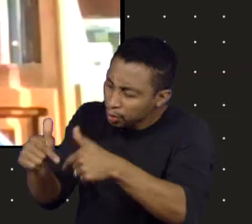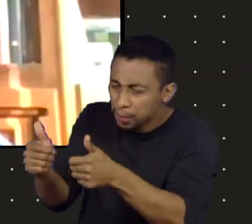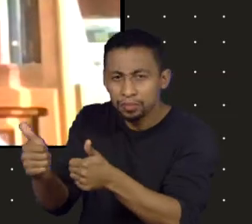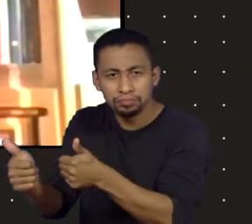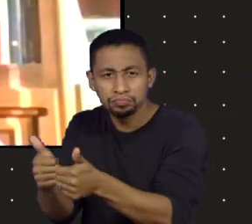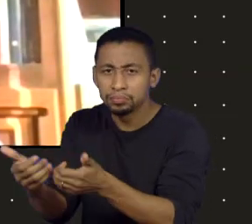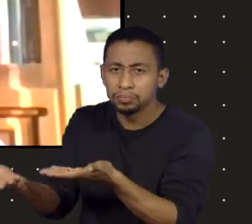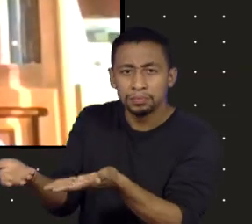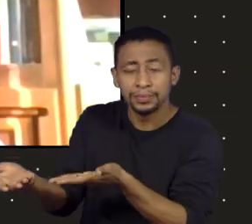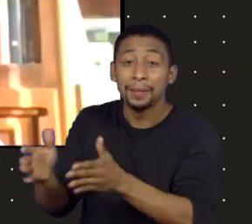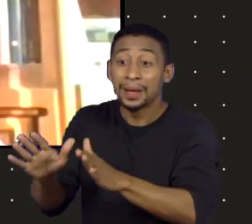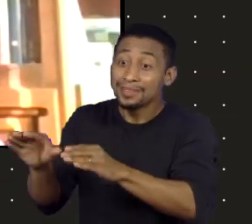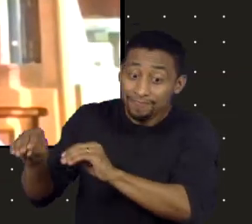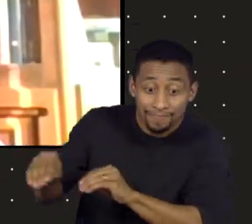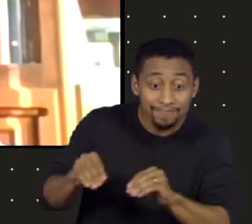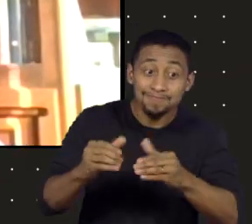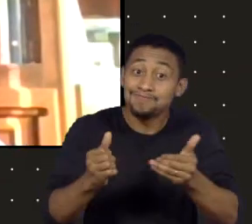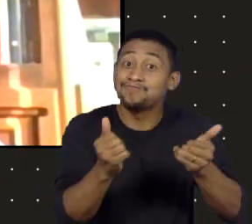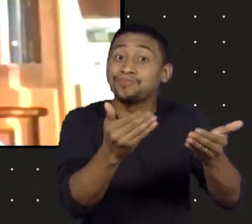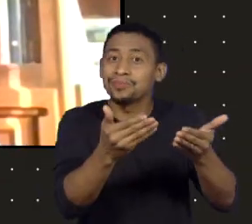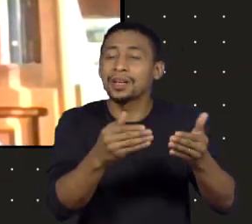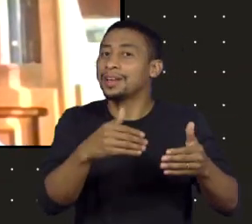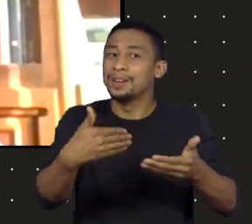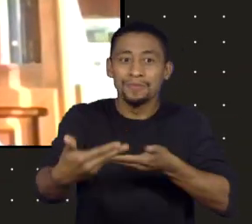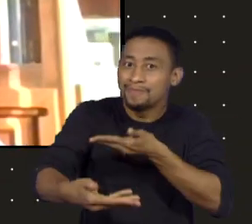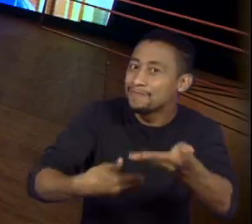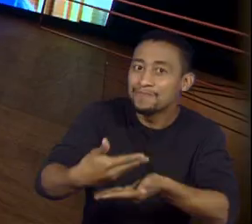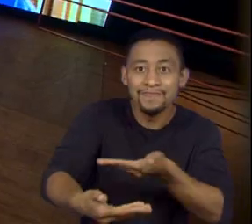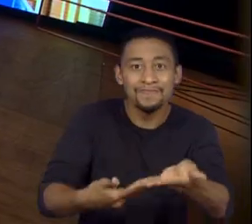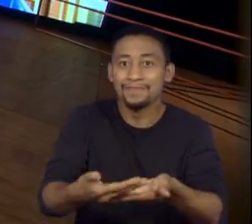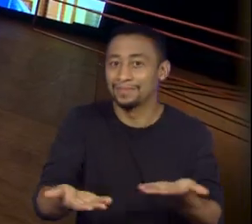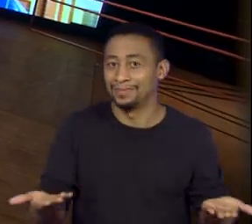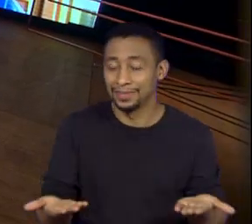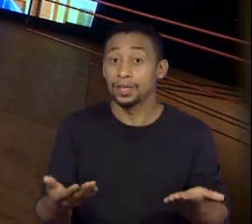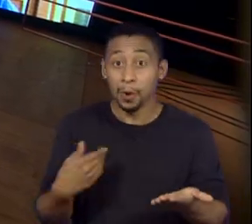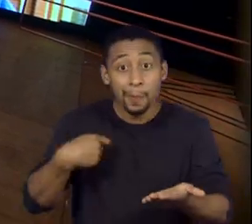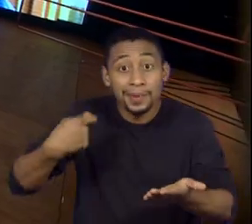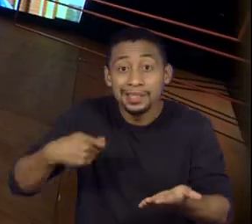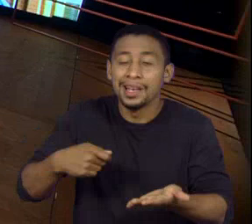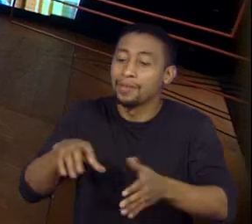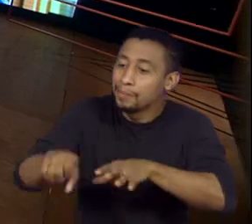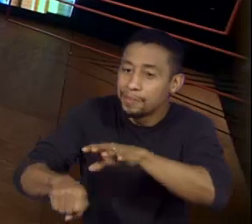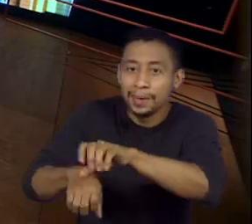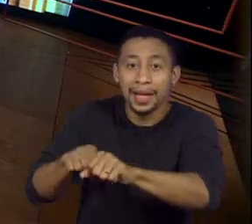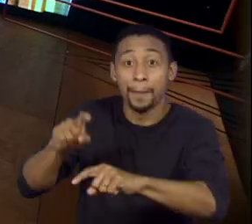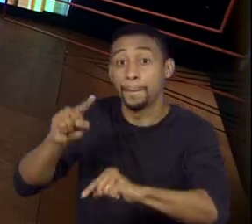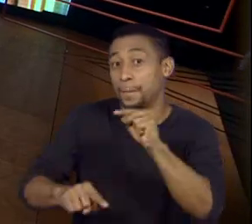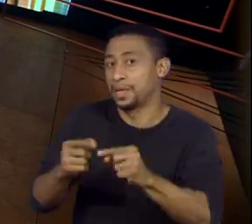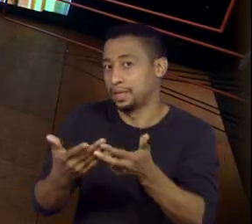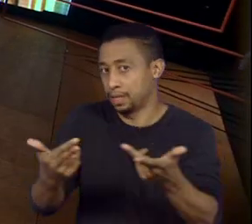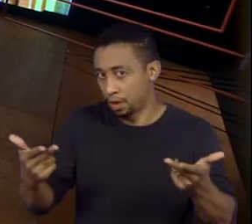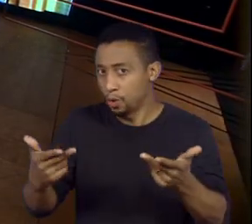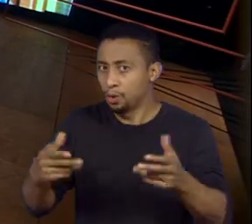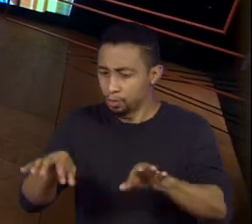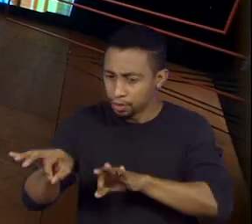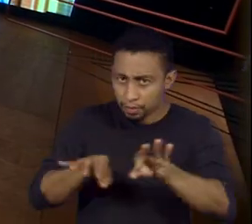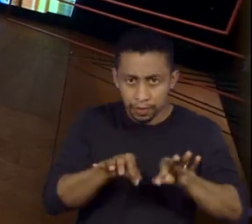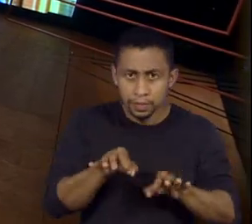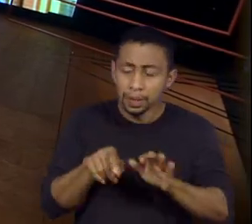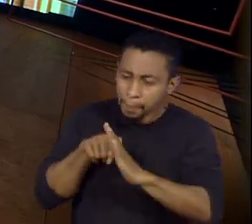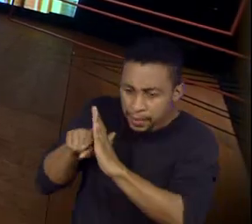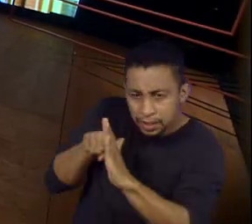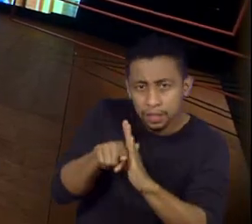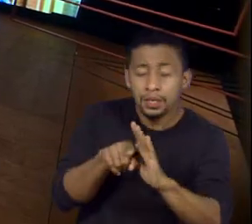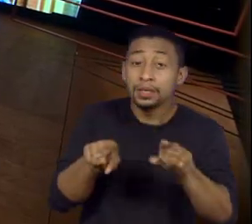acompanhar os repórteres nas entrevistas, porque eu precisava recolher o material que eu usaria para ilustrar os fascículos, eu me